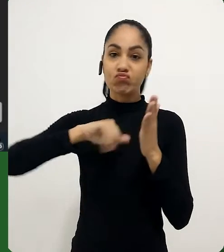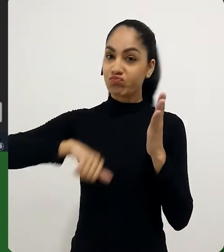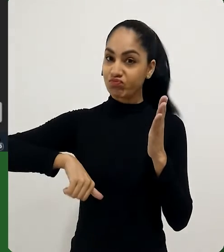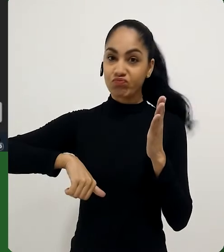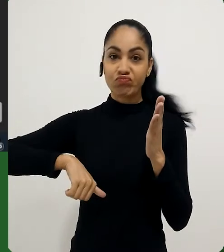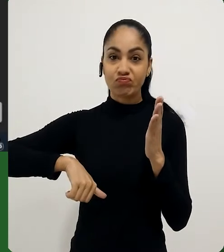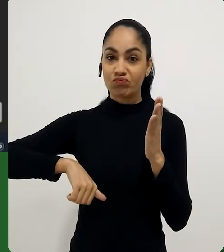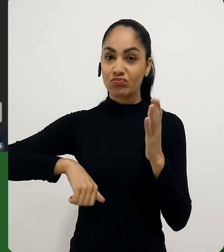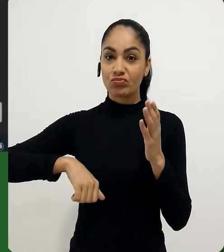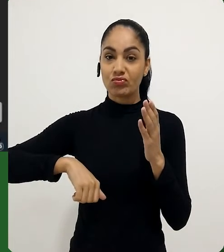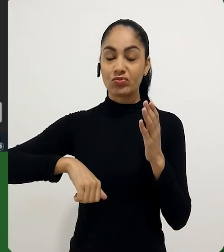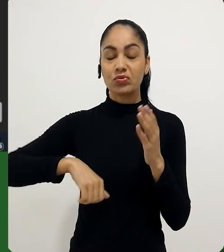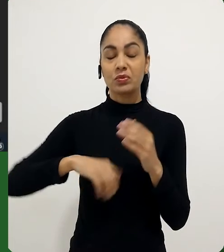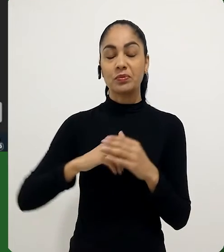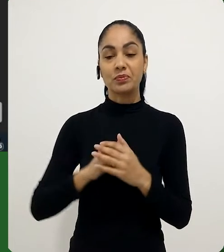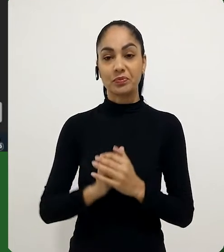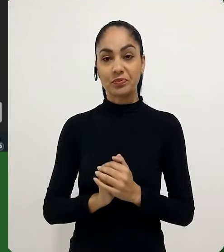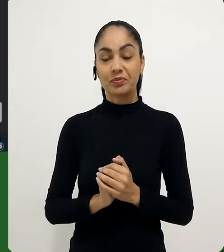foram